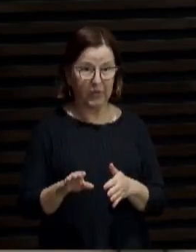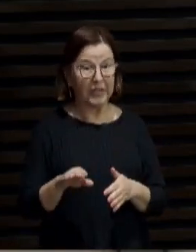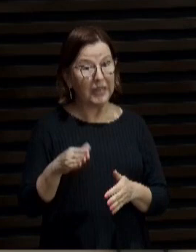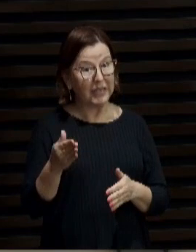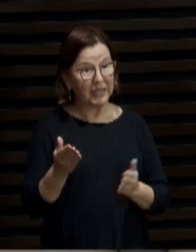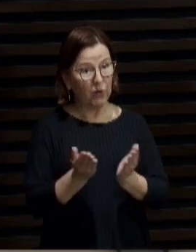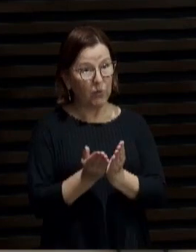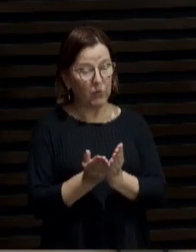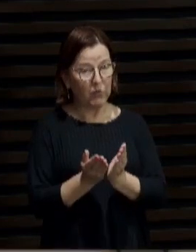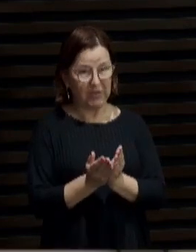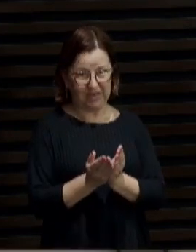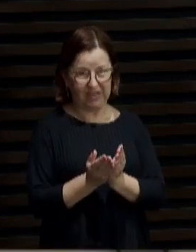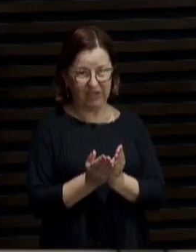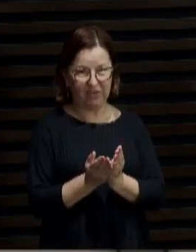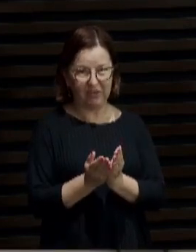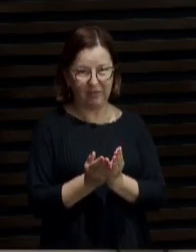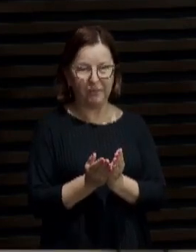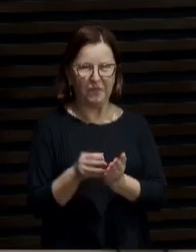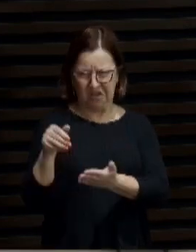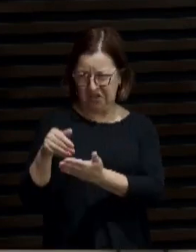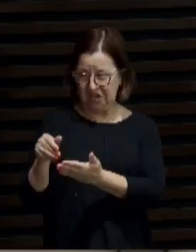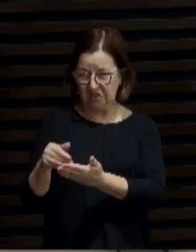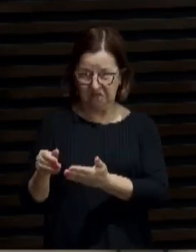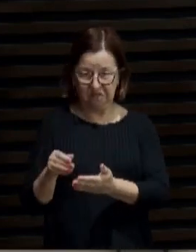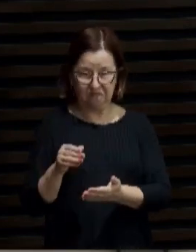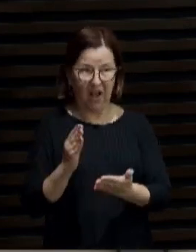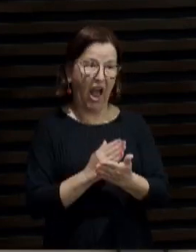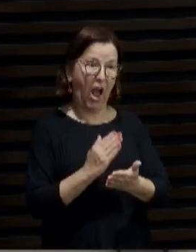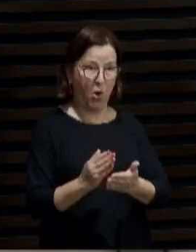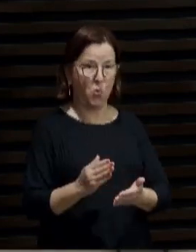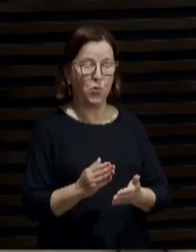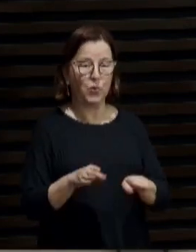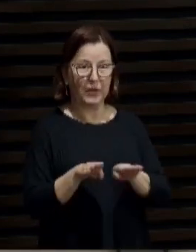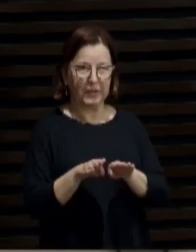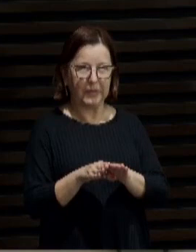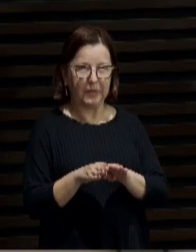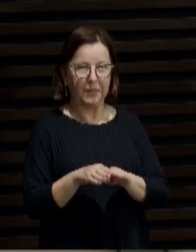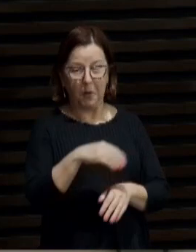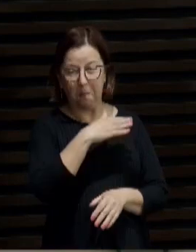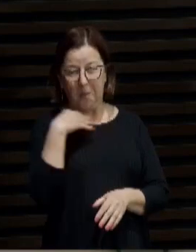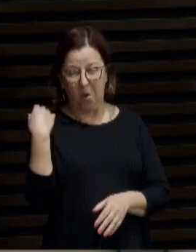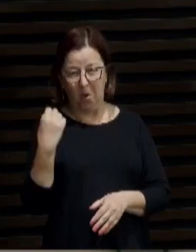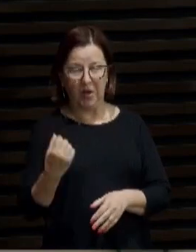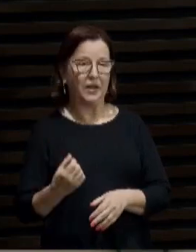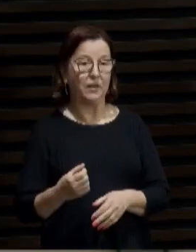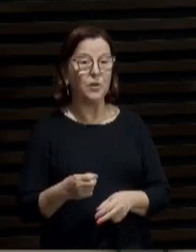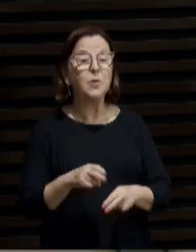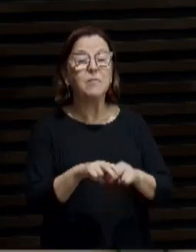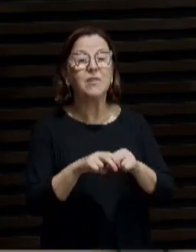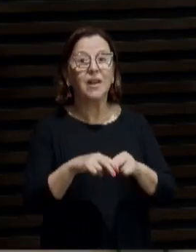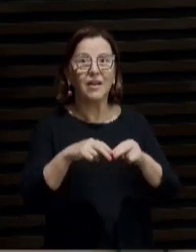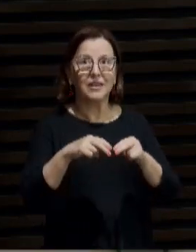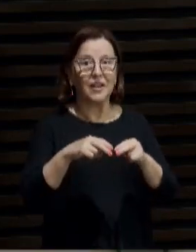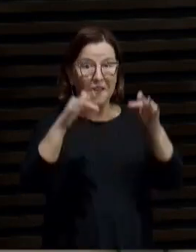econômica local, e alguns eram até mesmo mortos, como foi o caso de Antipas. Devido à sua fidelidade ao Senhor e